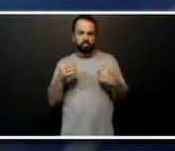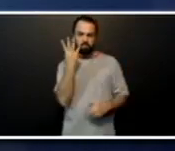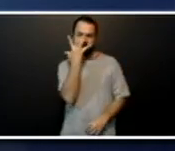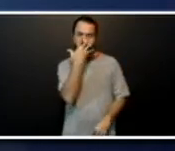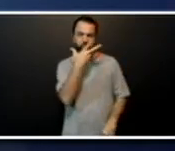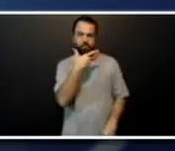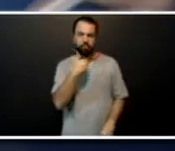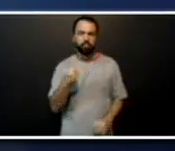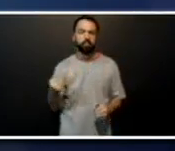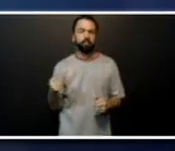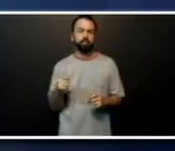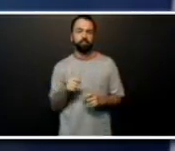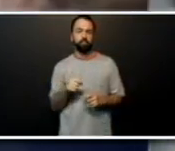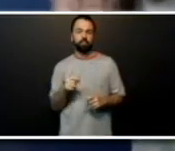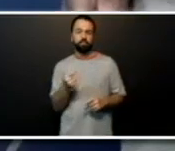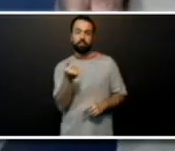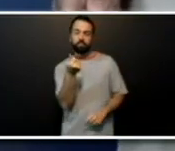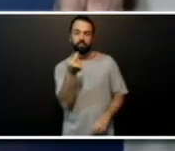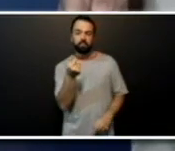Qual que é o preço dela?